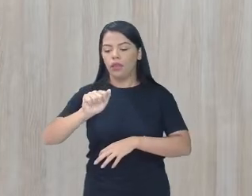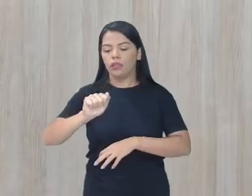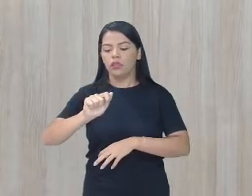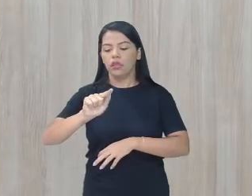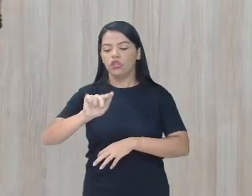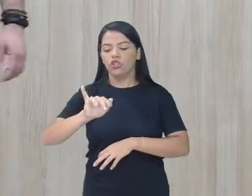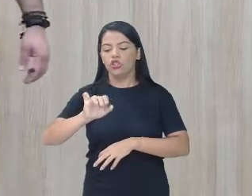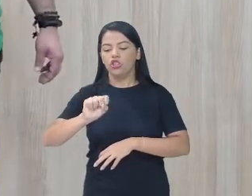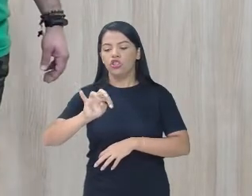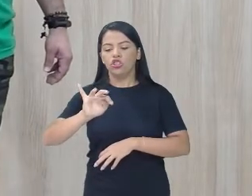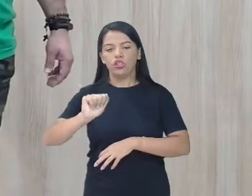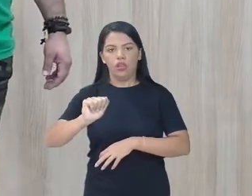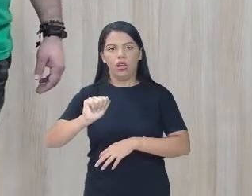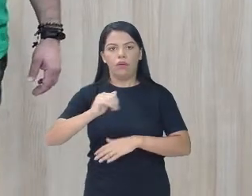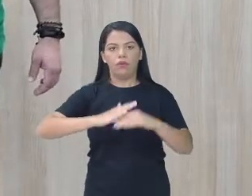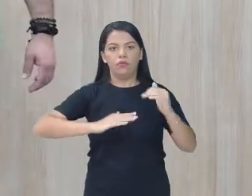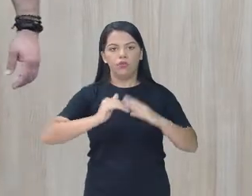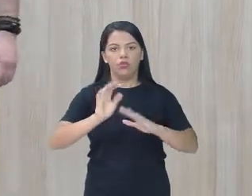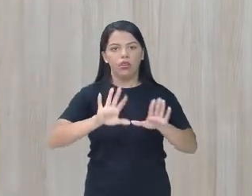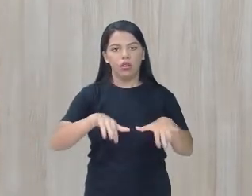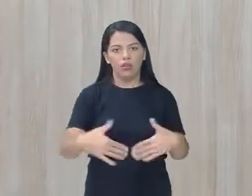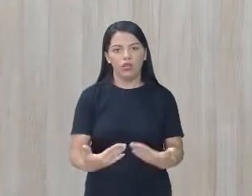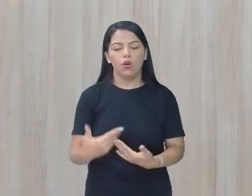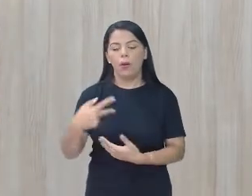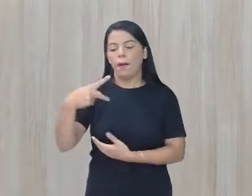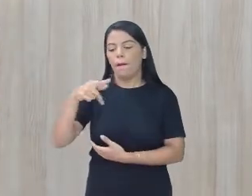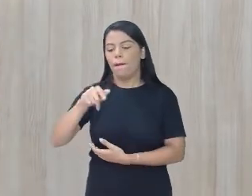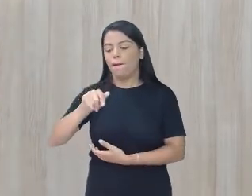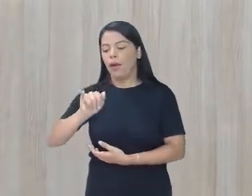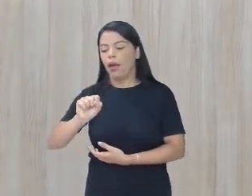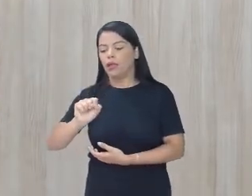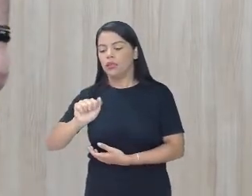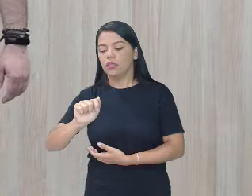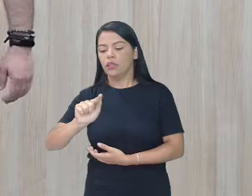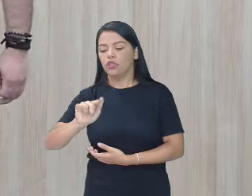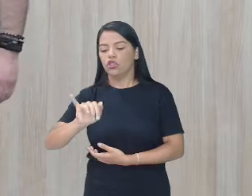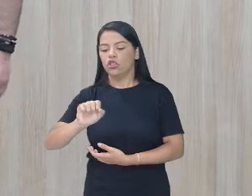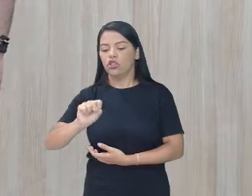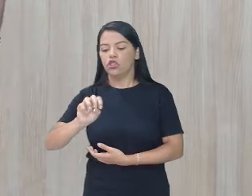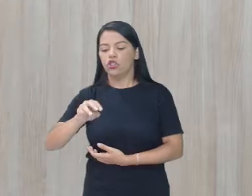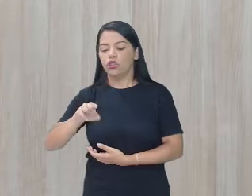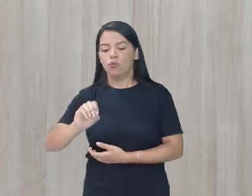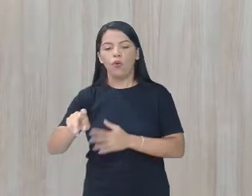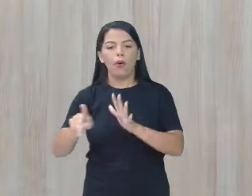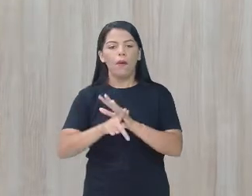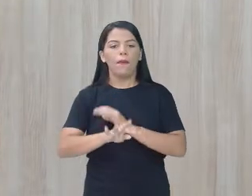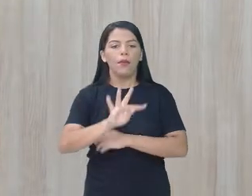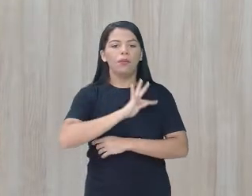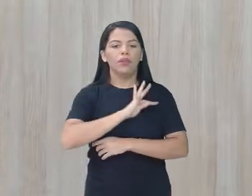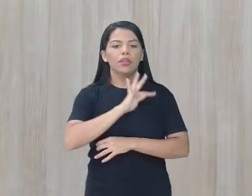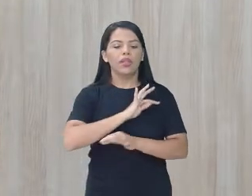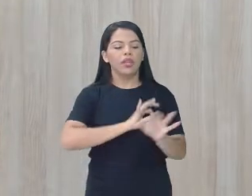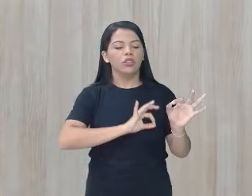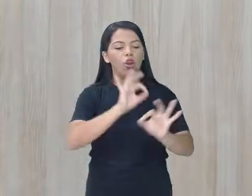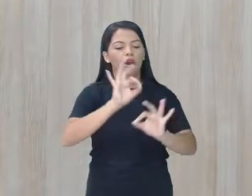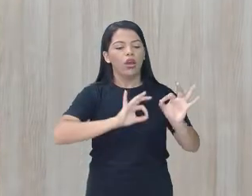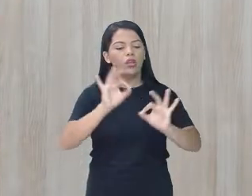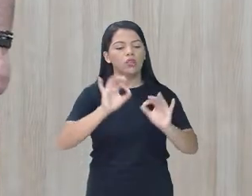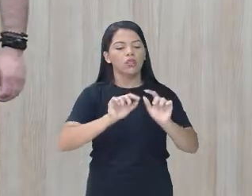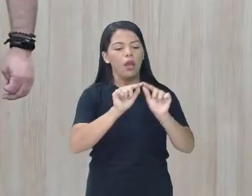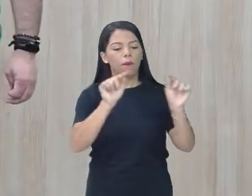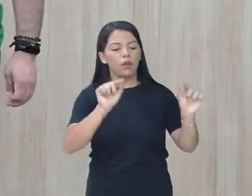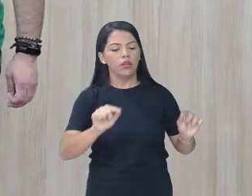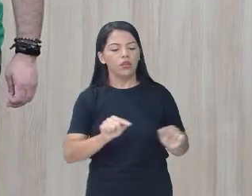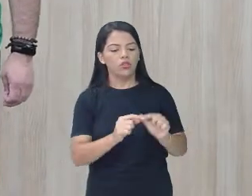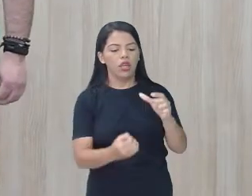paisagismo, né? O paisagismo é uma técnica de planejar, projetar e preservar